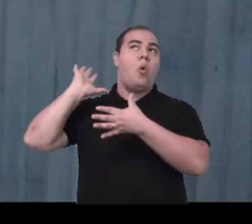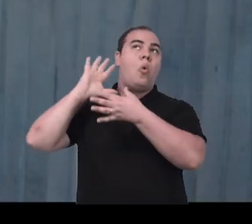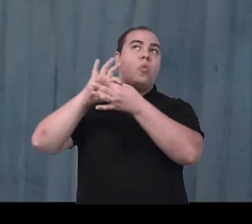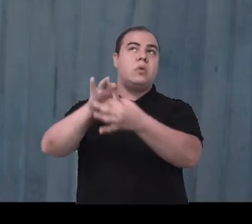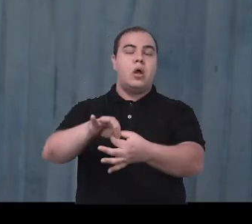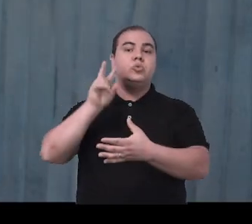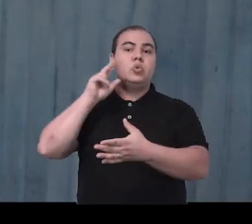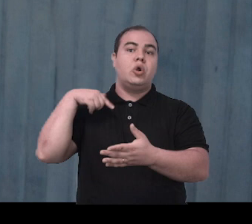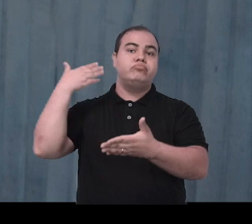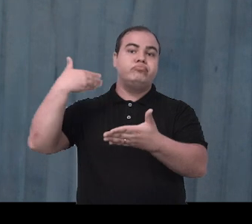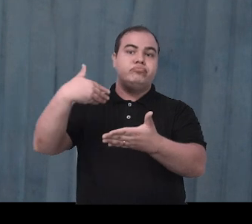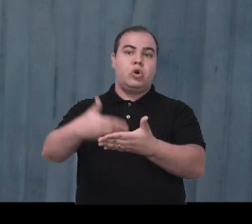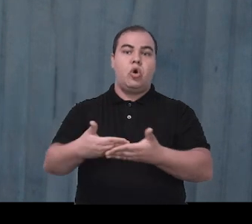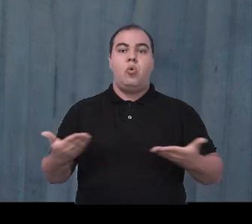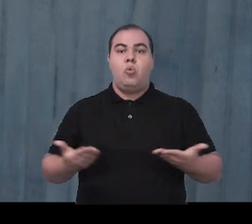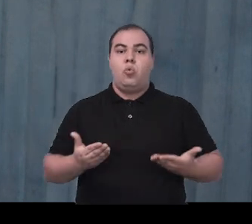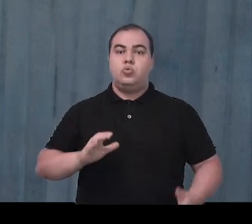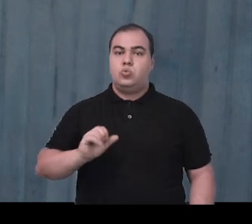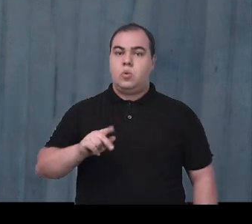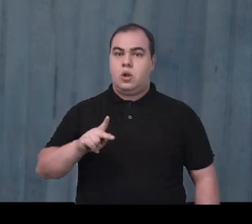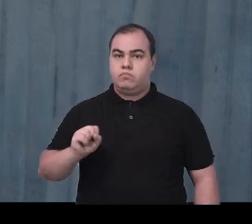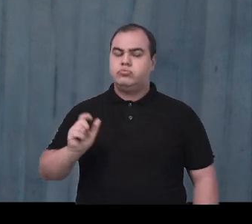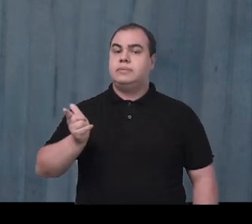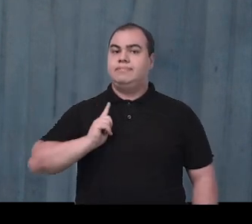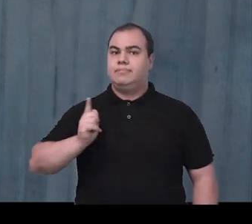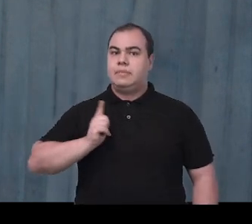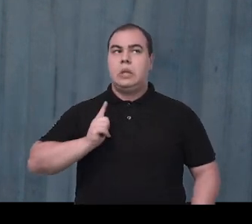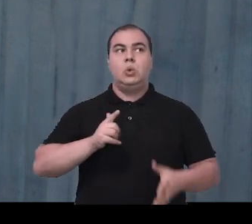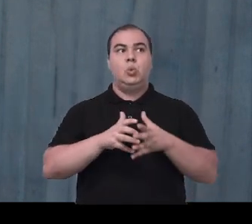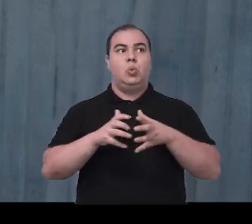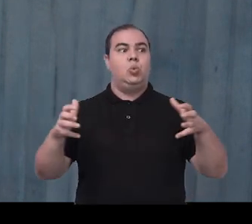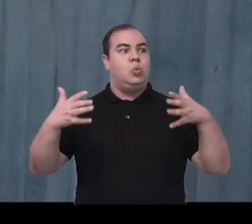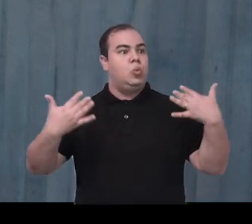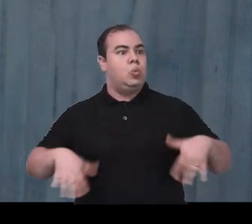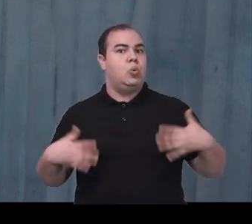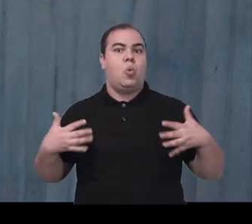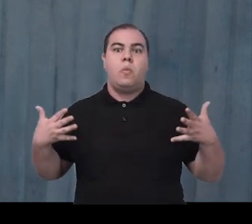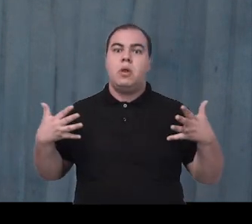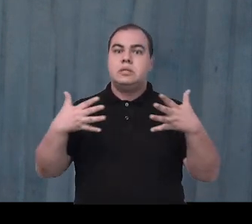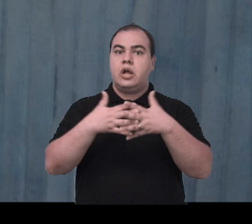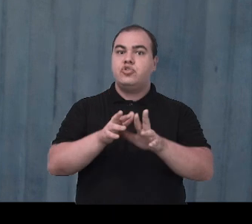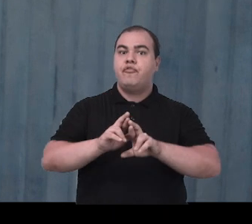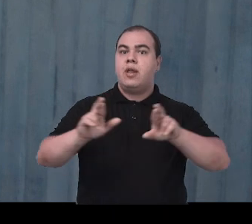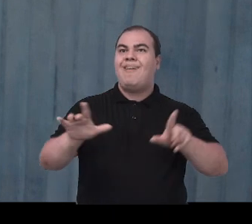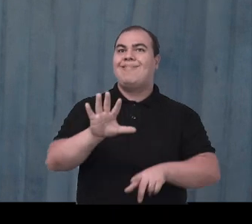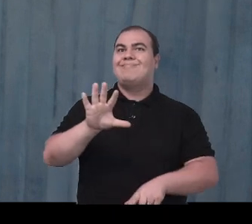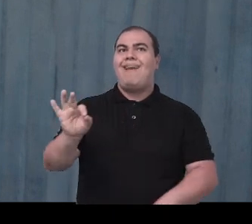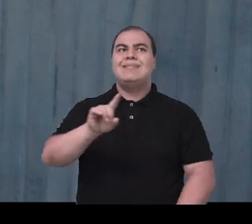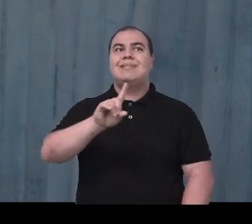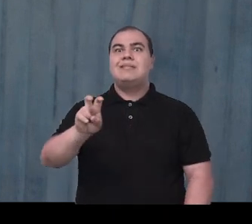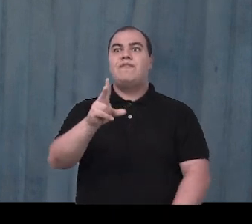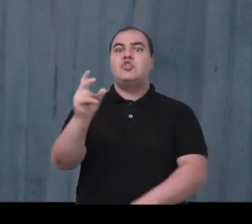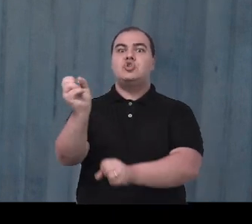ao seu contexto histórico também. Então, hoje os CAPs eles são de uma complexidade, né, gigantesca, muito diferente de há 10,